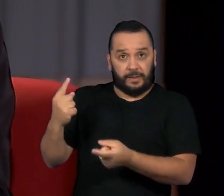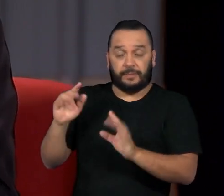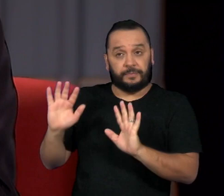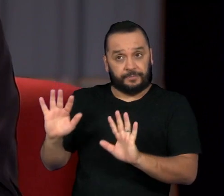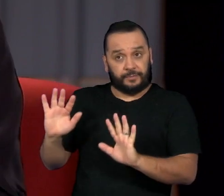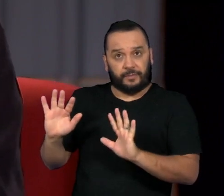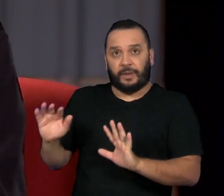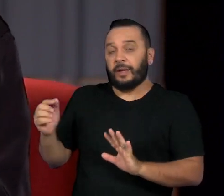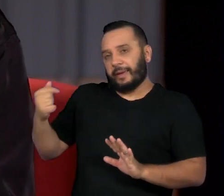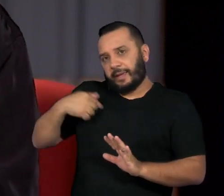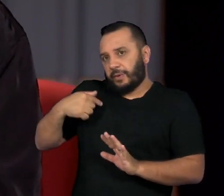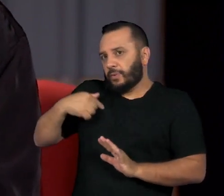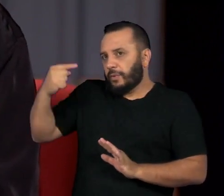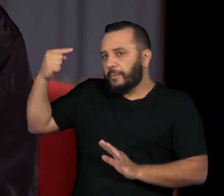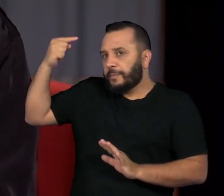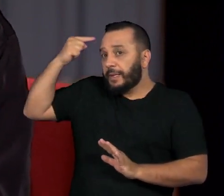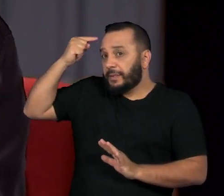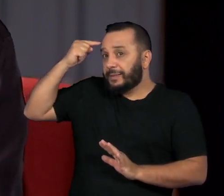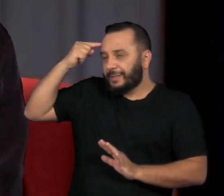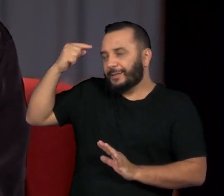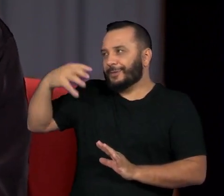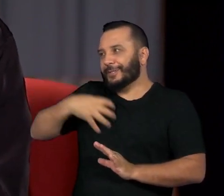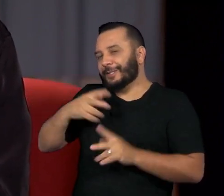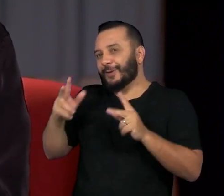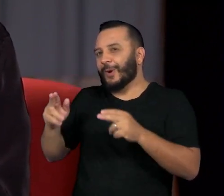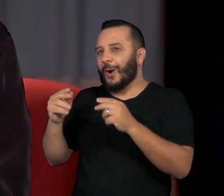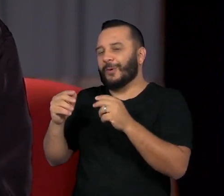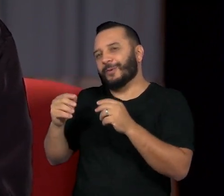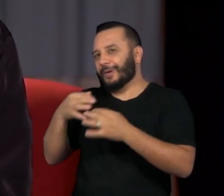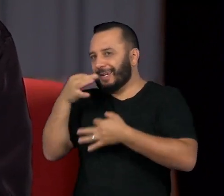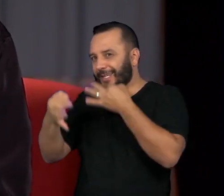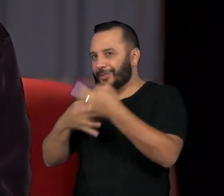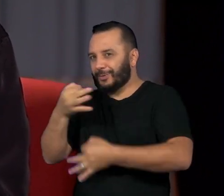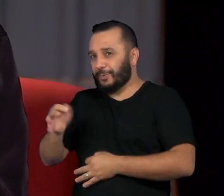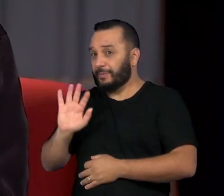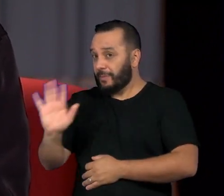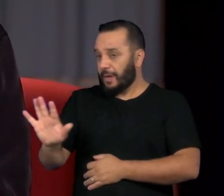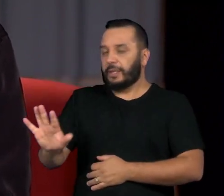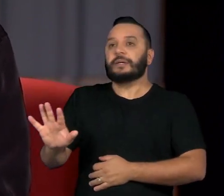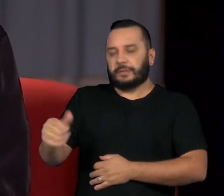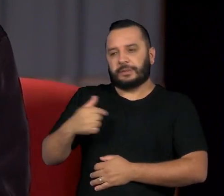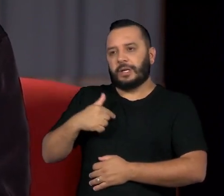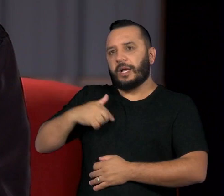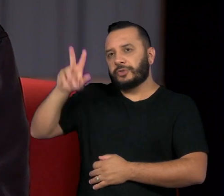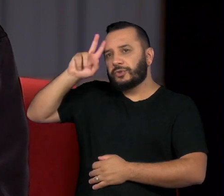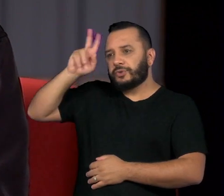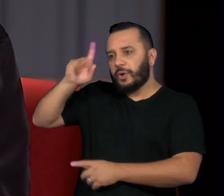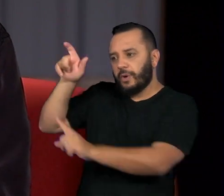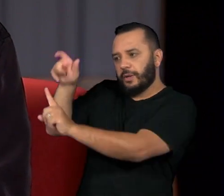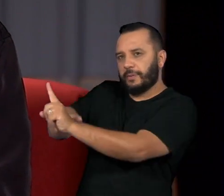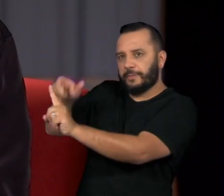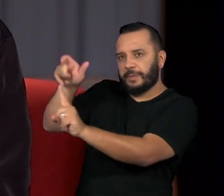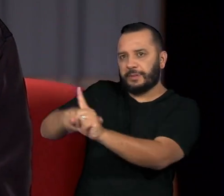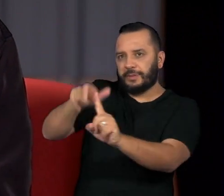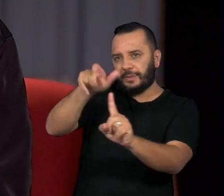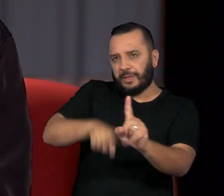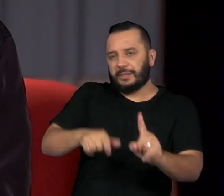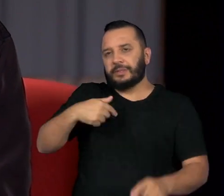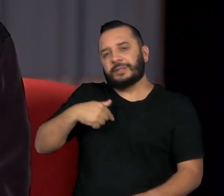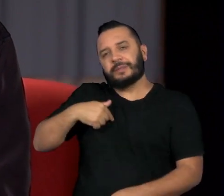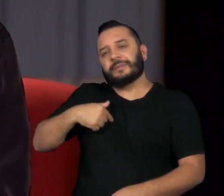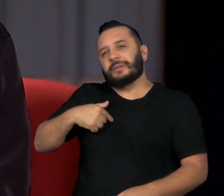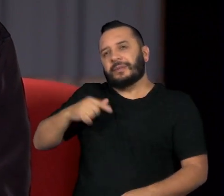aqui pensando já como um crítico. Mas a intenção era essa, que a história das personagens, que era o que me interessava, a história